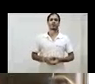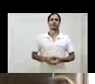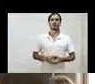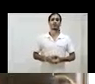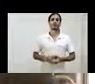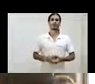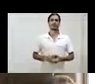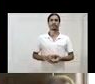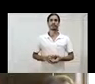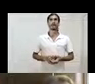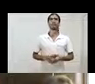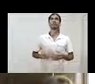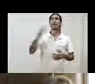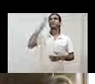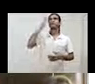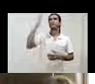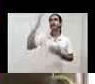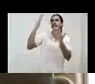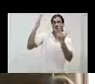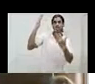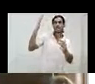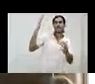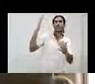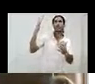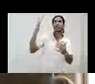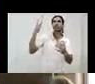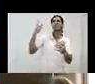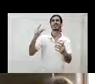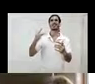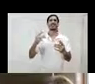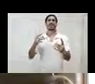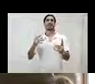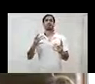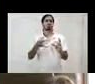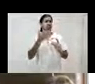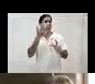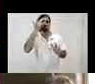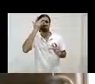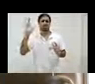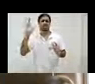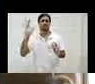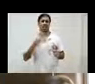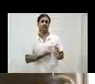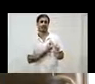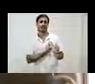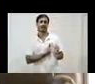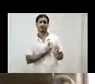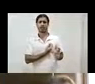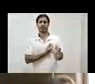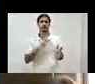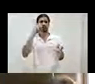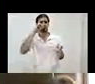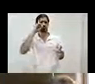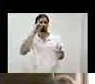sem tomar em consideração as situações da vida real é despir de significado tanto